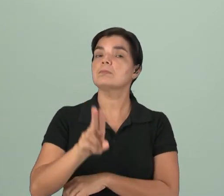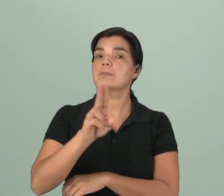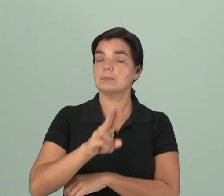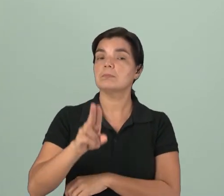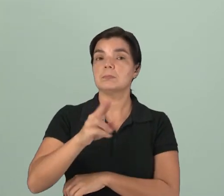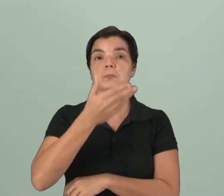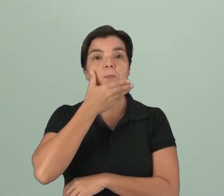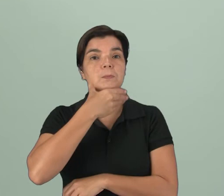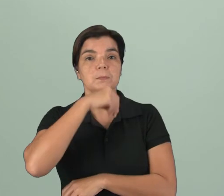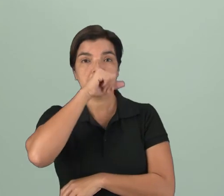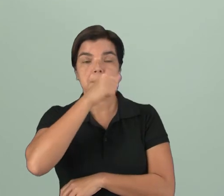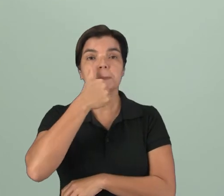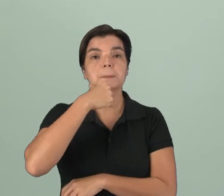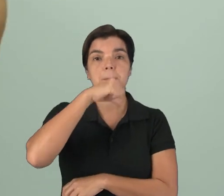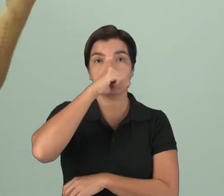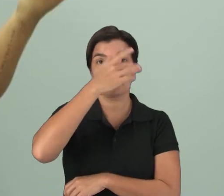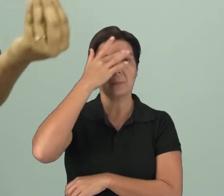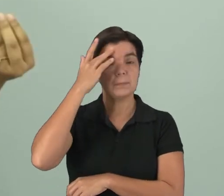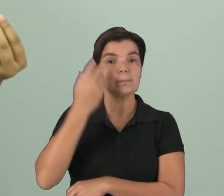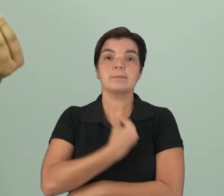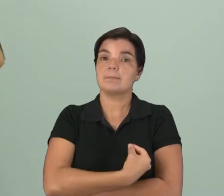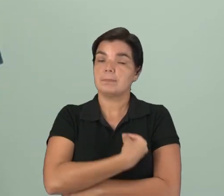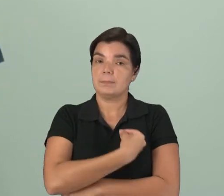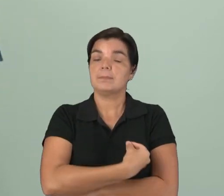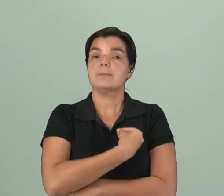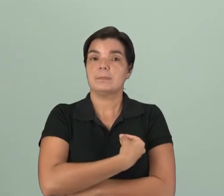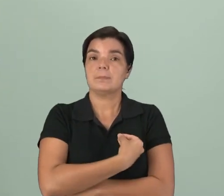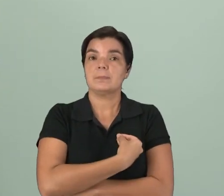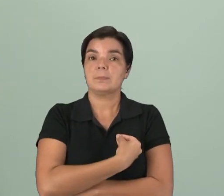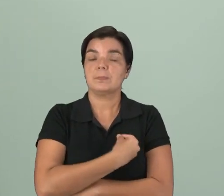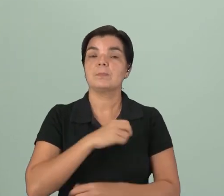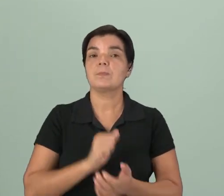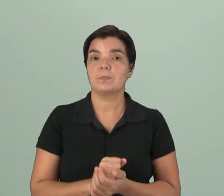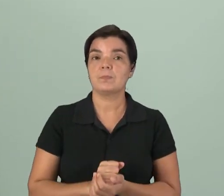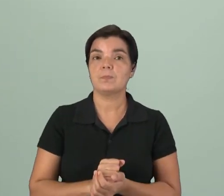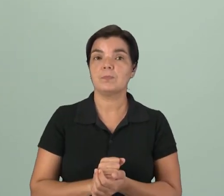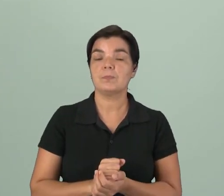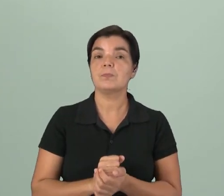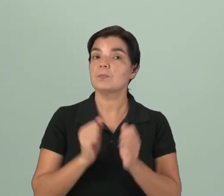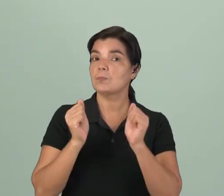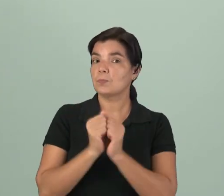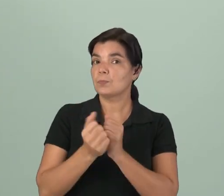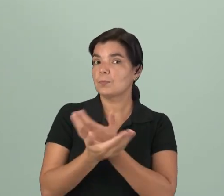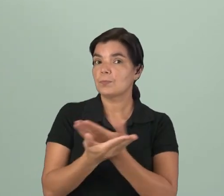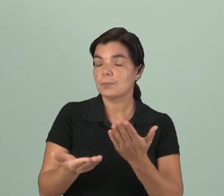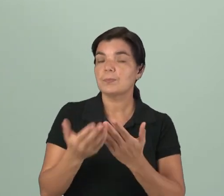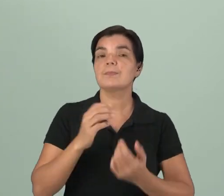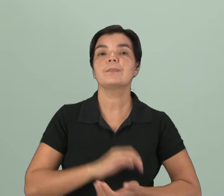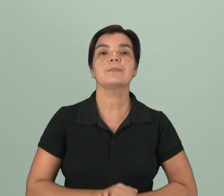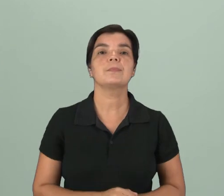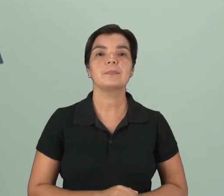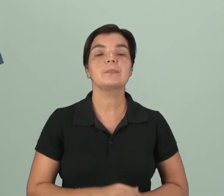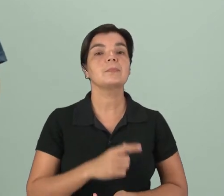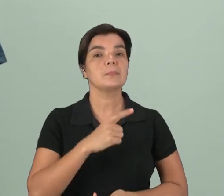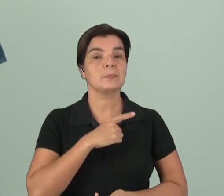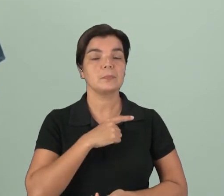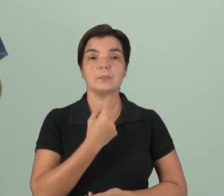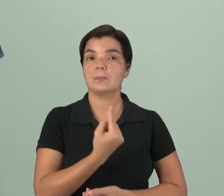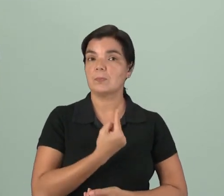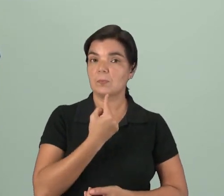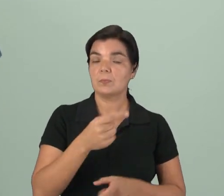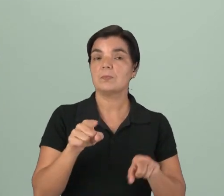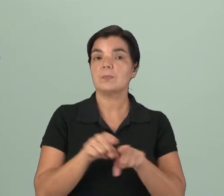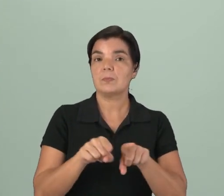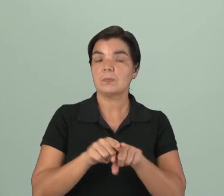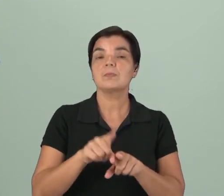utilizar, chamar o pai, chamar a mãe ou a pessoa que tiver de quarentena com vocês, né? Tiverem isolados